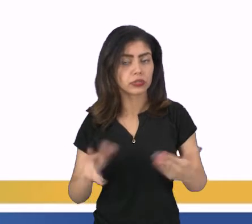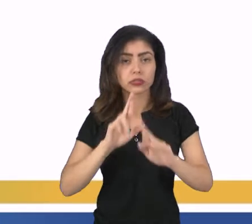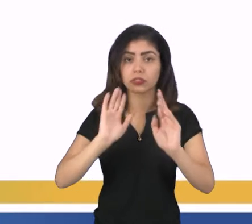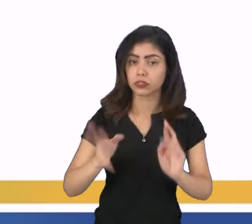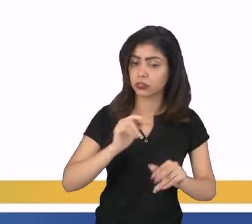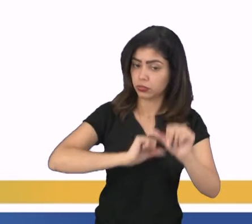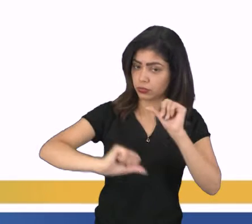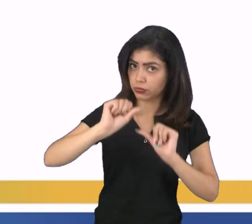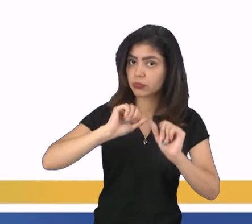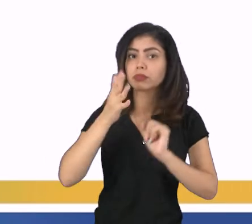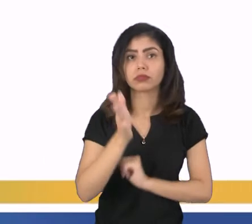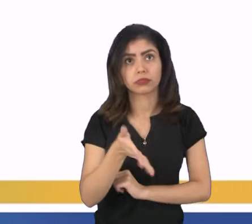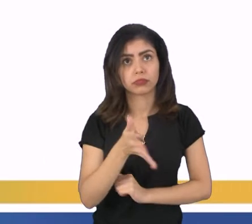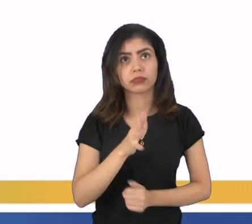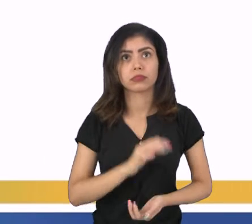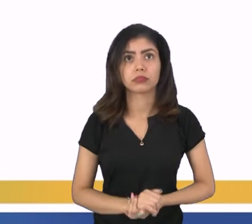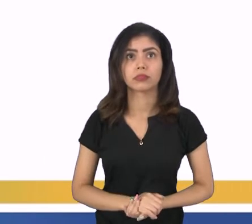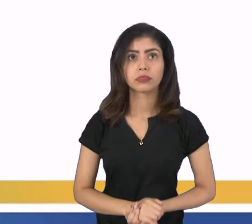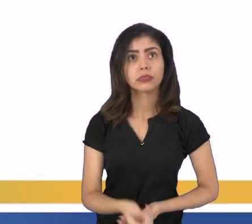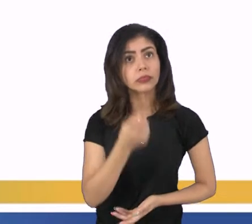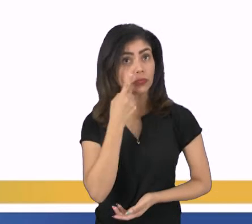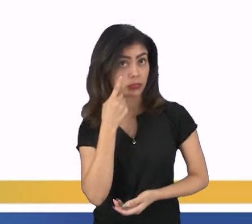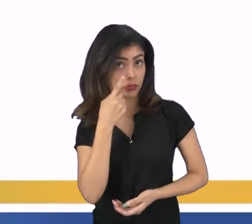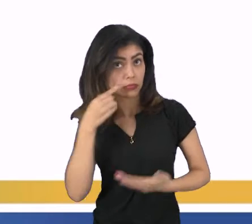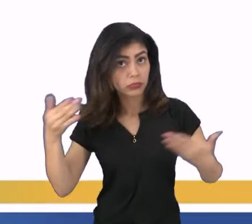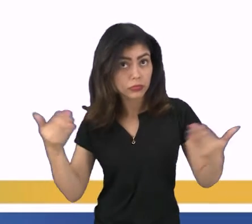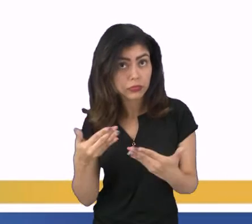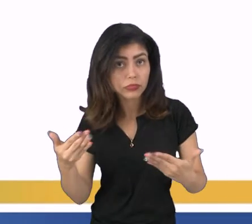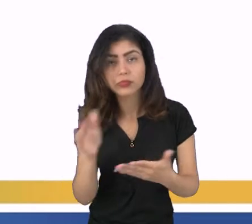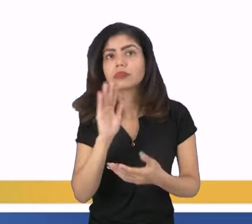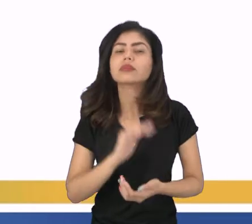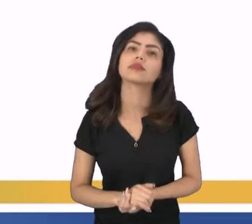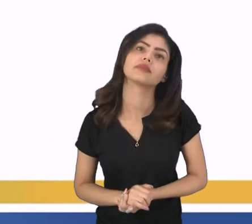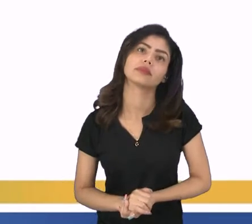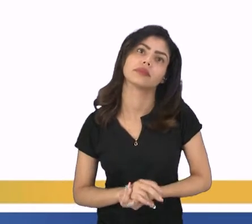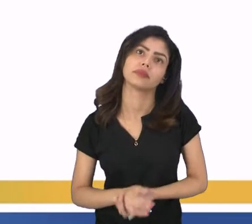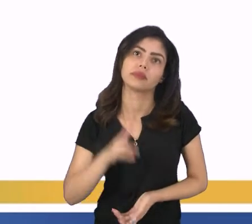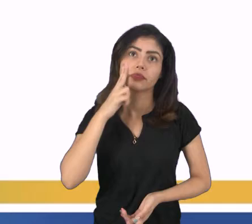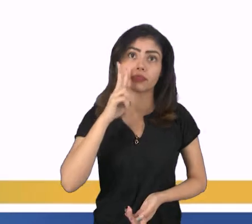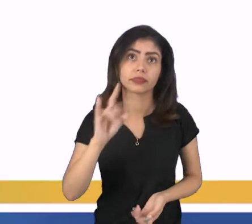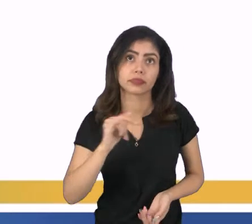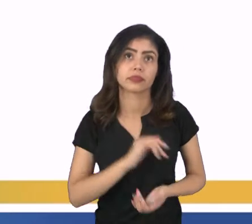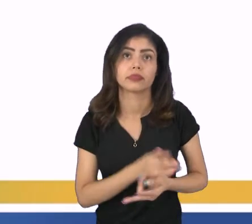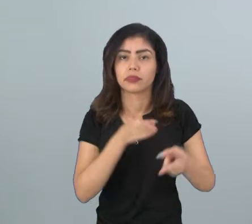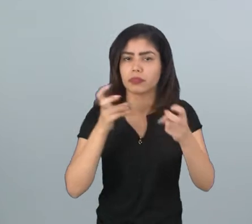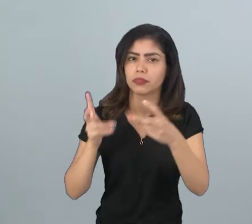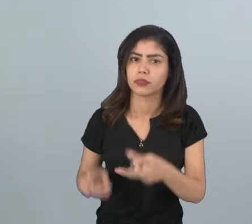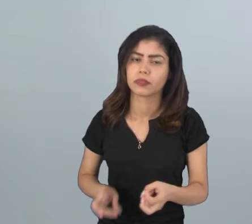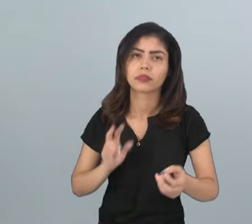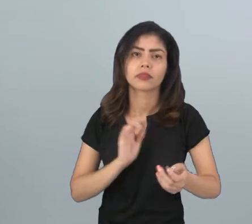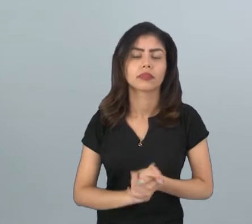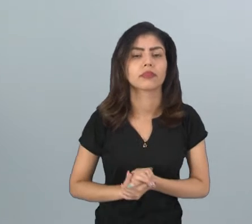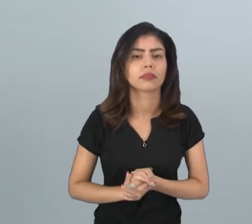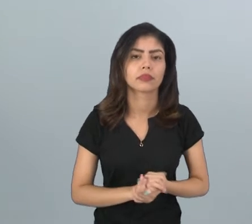foram alteradas com o tempo. E aí olha a foto atual. Então você vai ver que